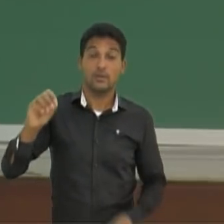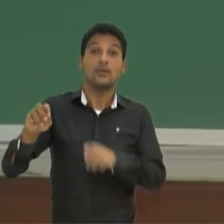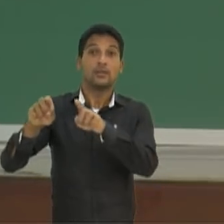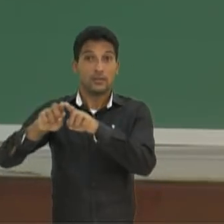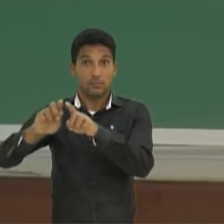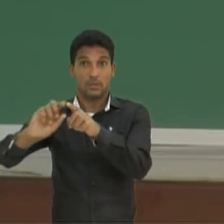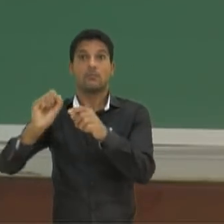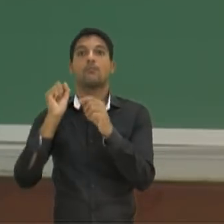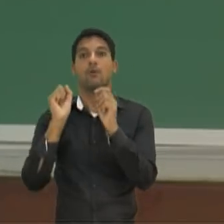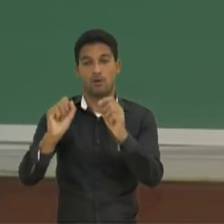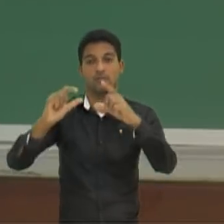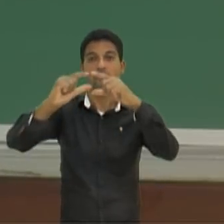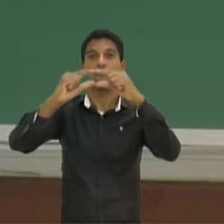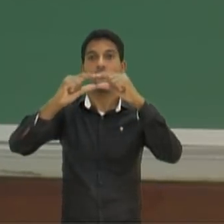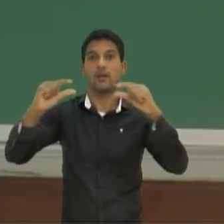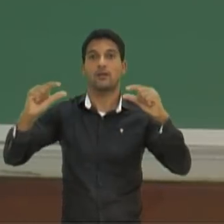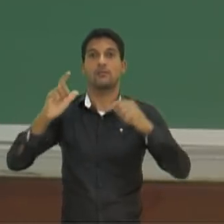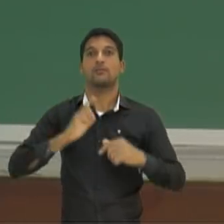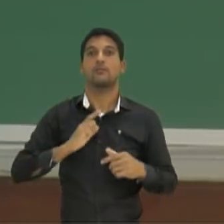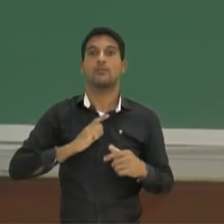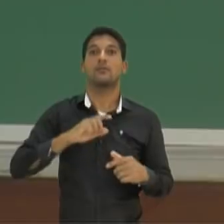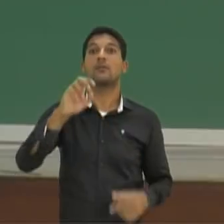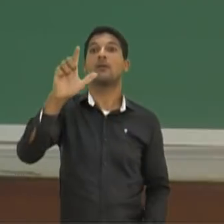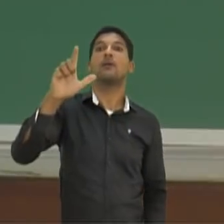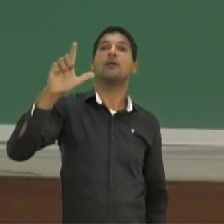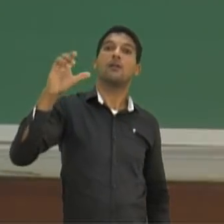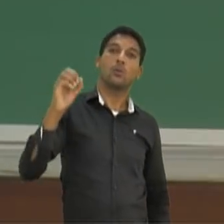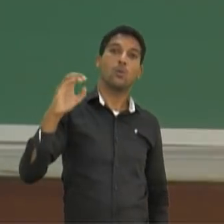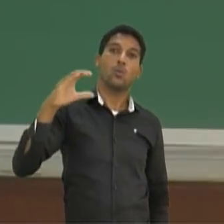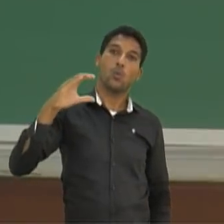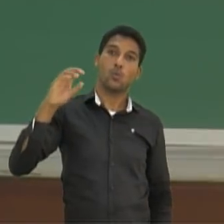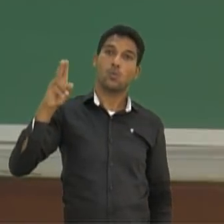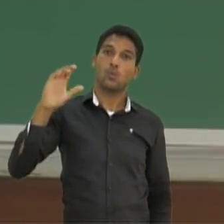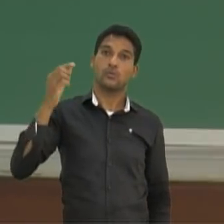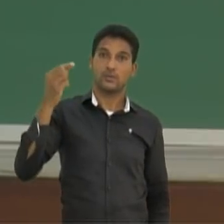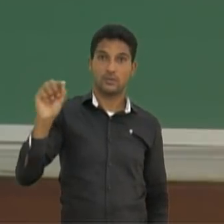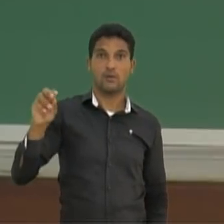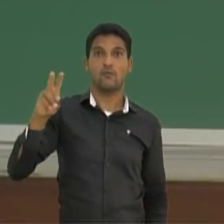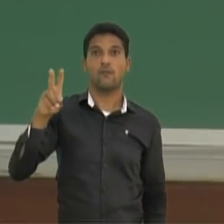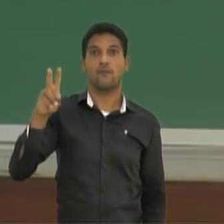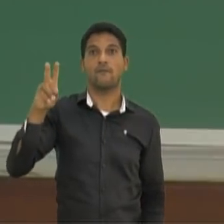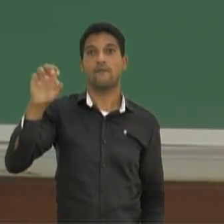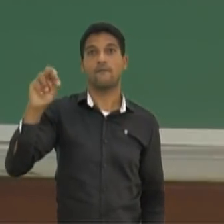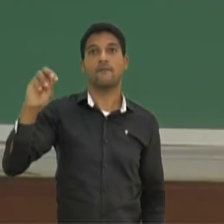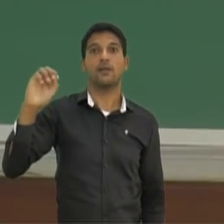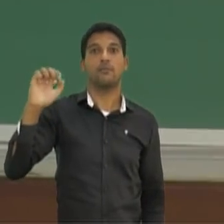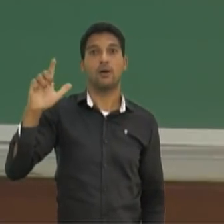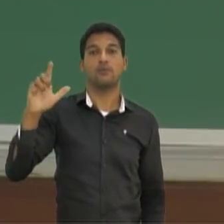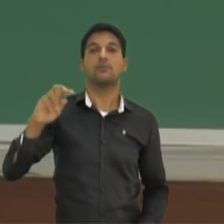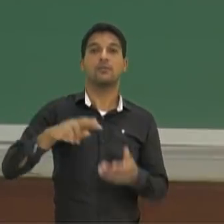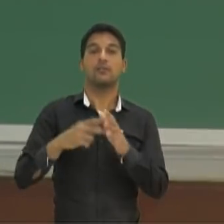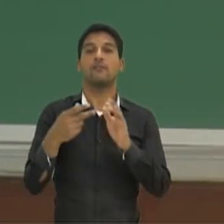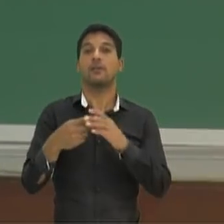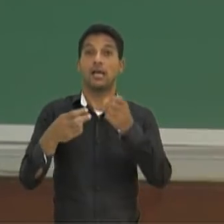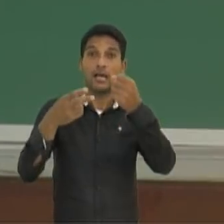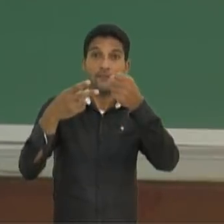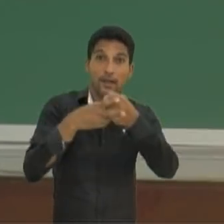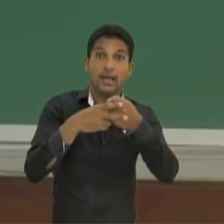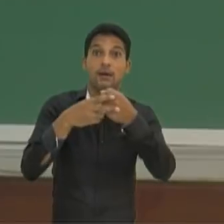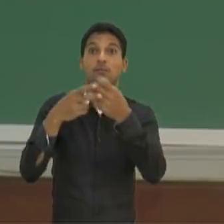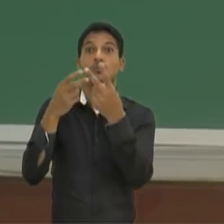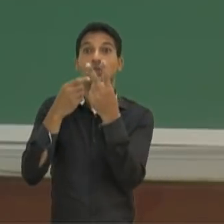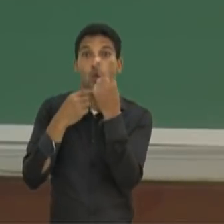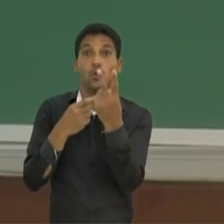se alguém perdeu as aulas anteriores, pode estar se perguntando, poxa, a professora deve ter explicado sobre esse assunto em aulas